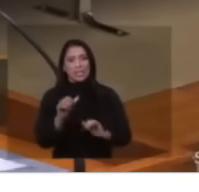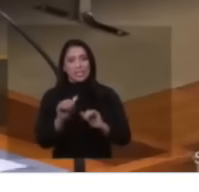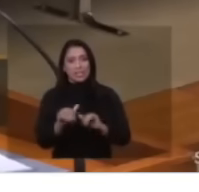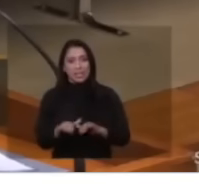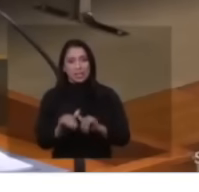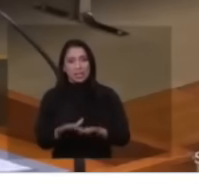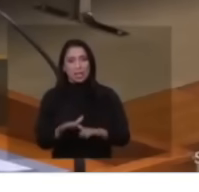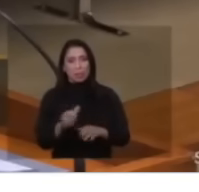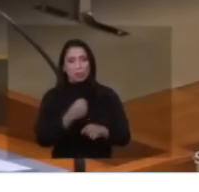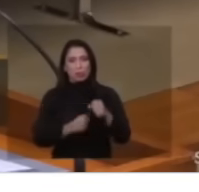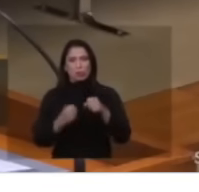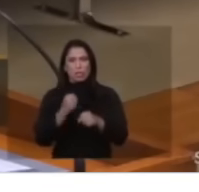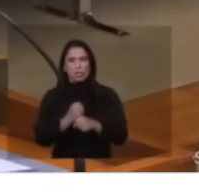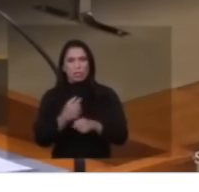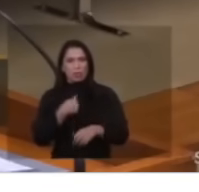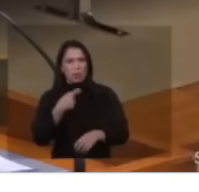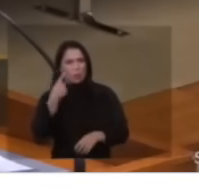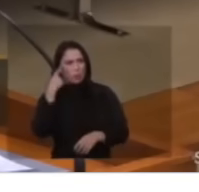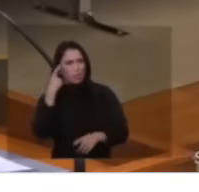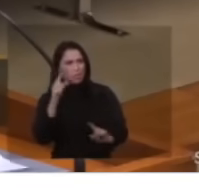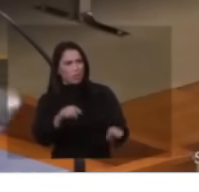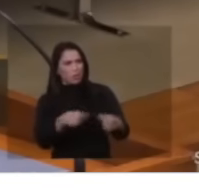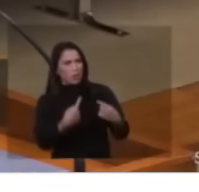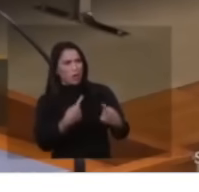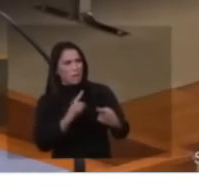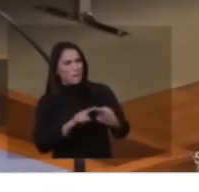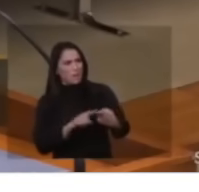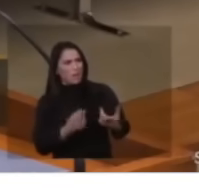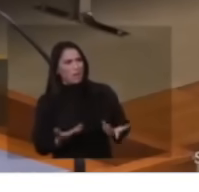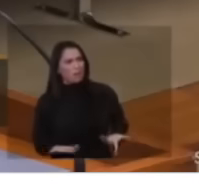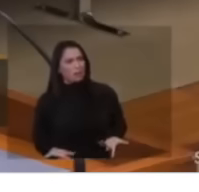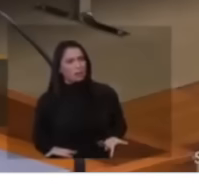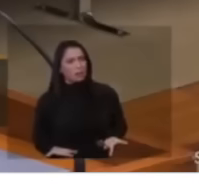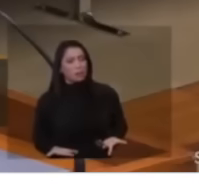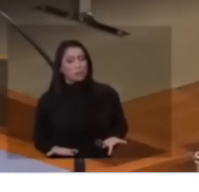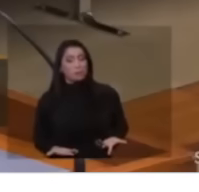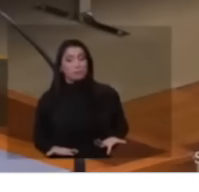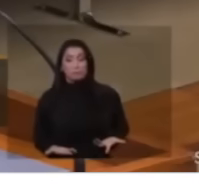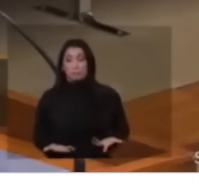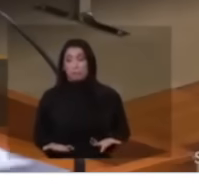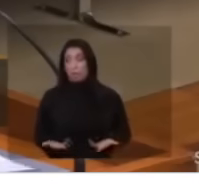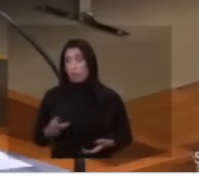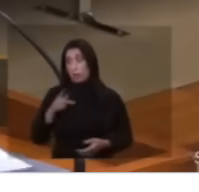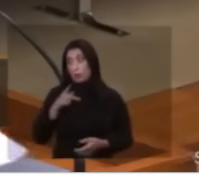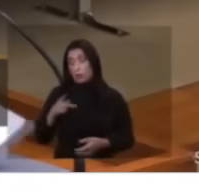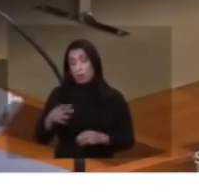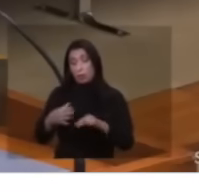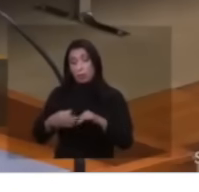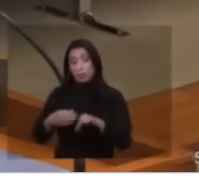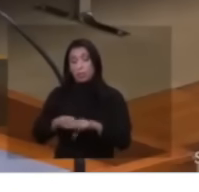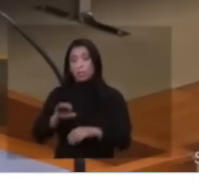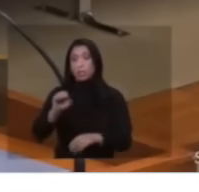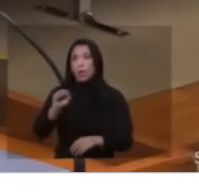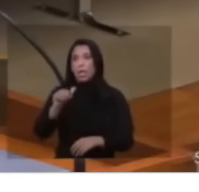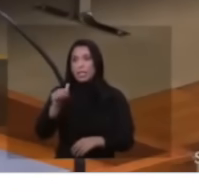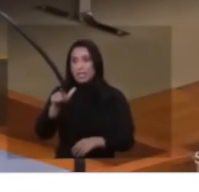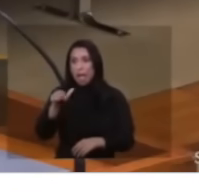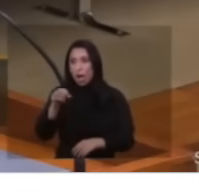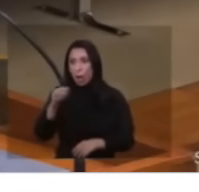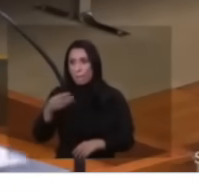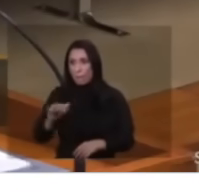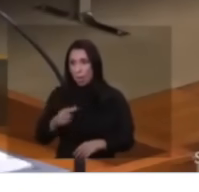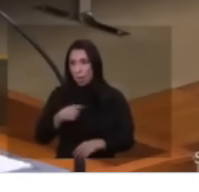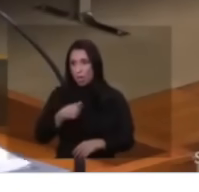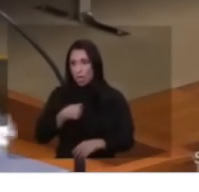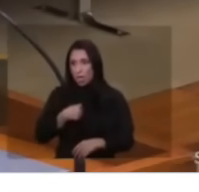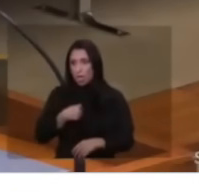Eu considero uma intimidação. Digo a Vossa Excelência, ministro Salomão, que Vossa Excelência tentou me